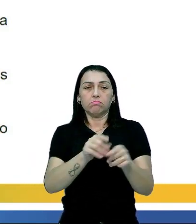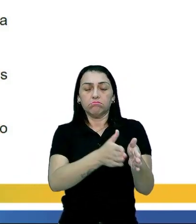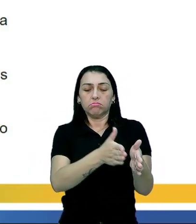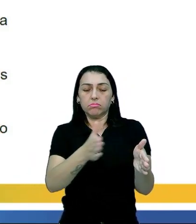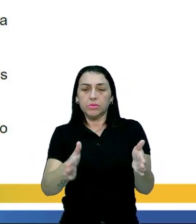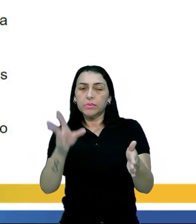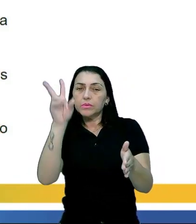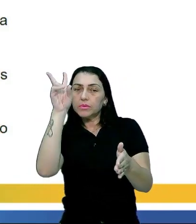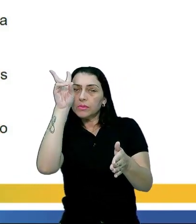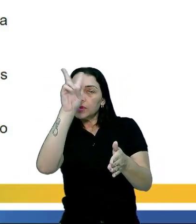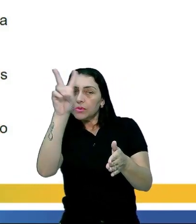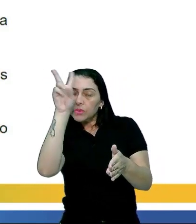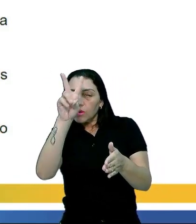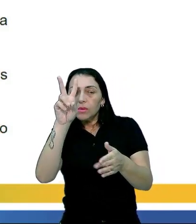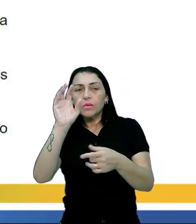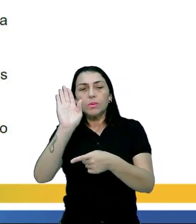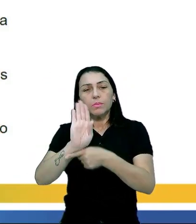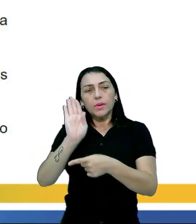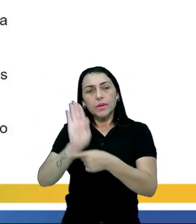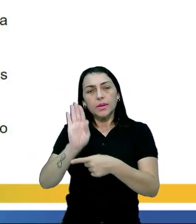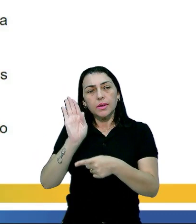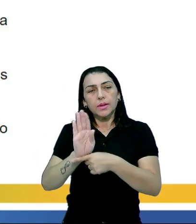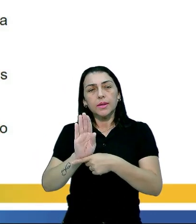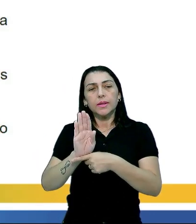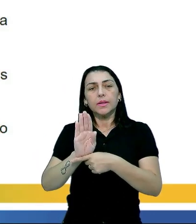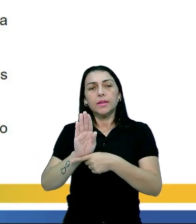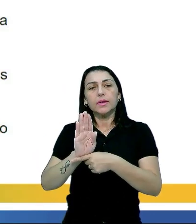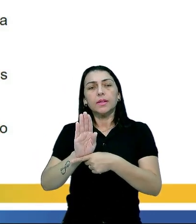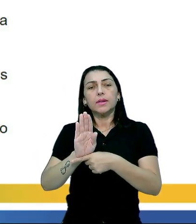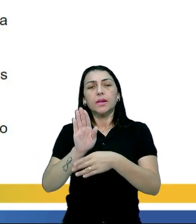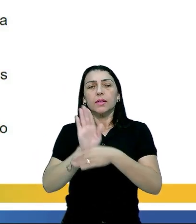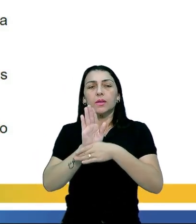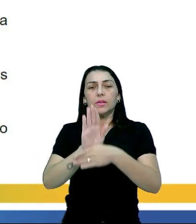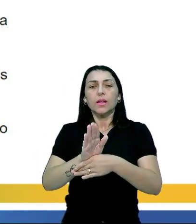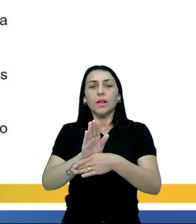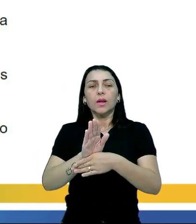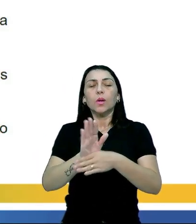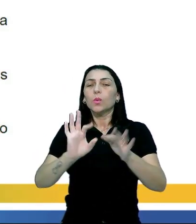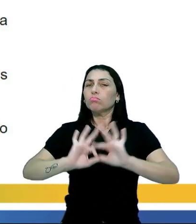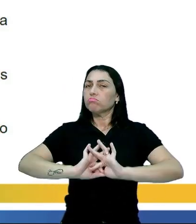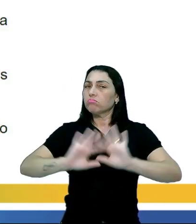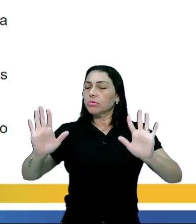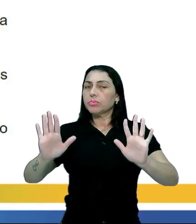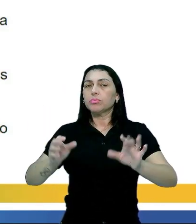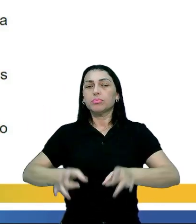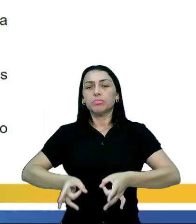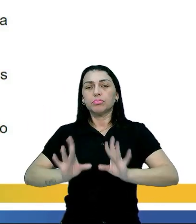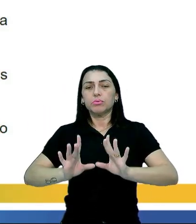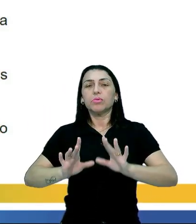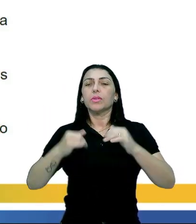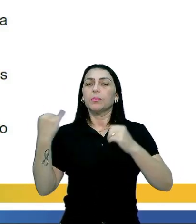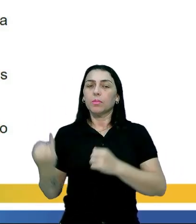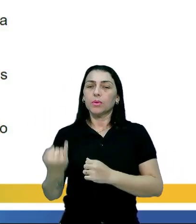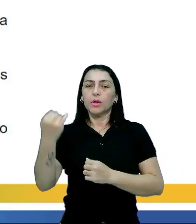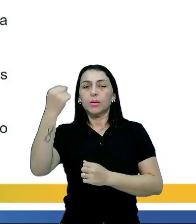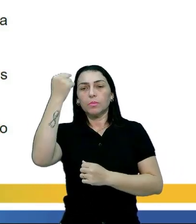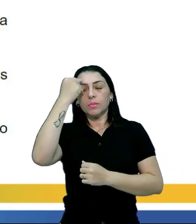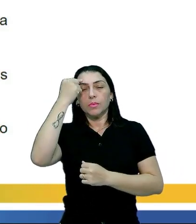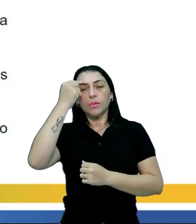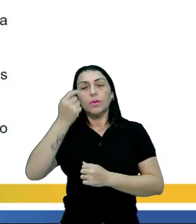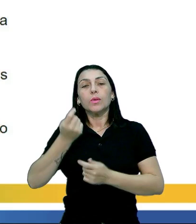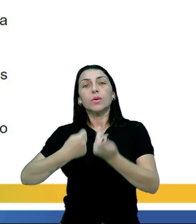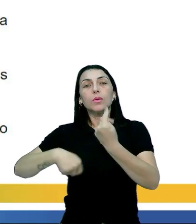processos históricos. Letra B. A defesa do livre mercado foi essencial no